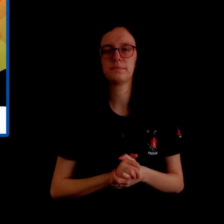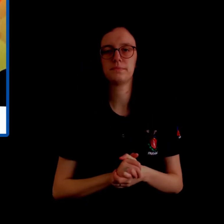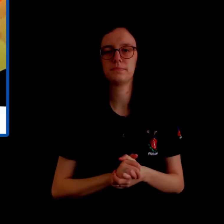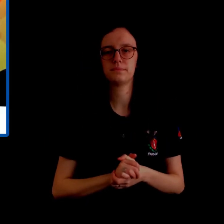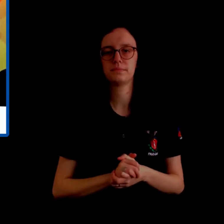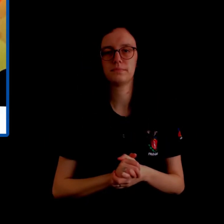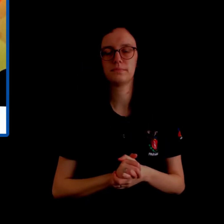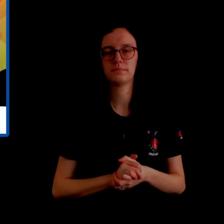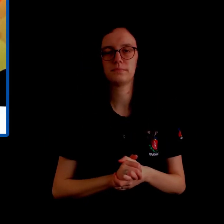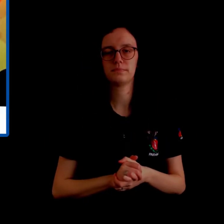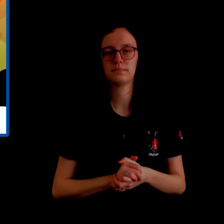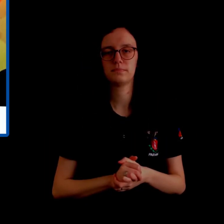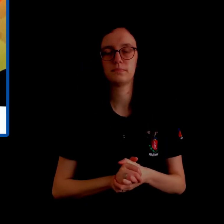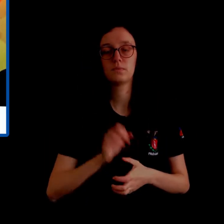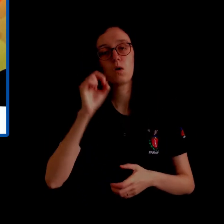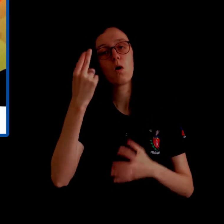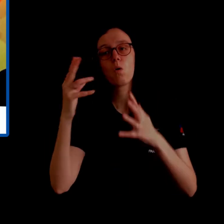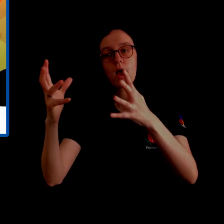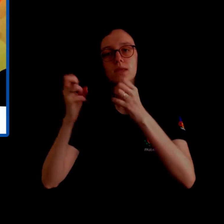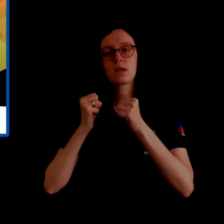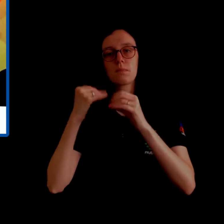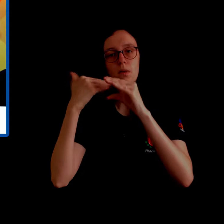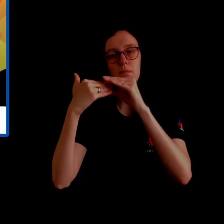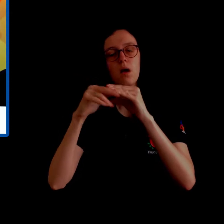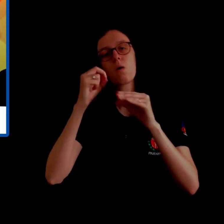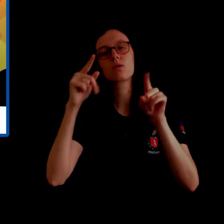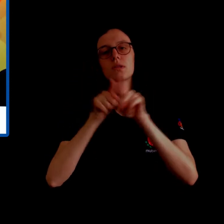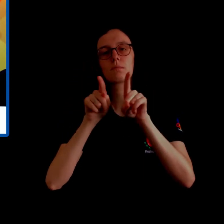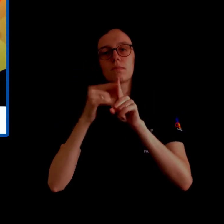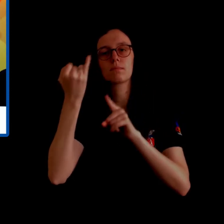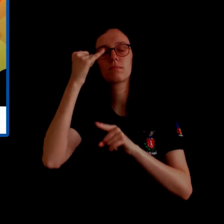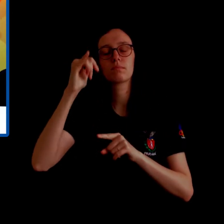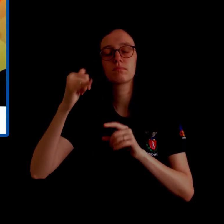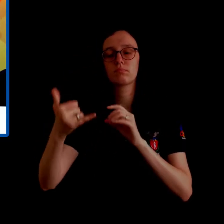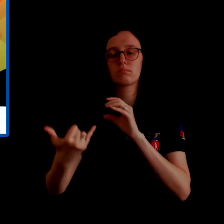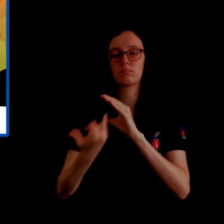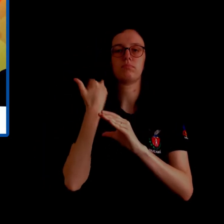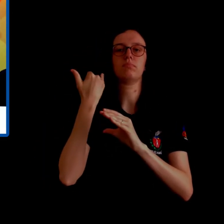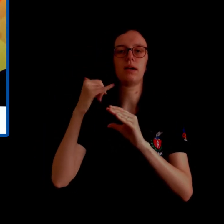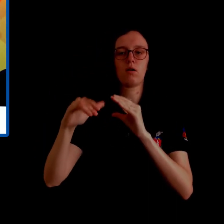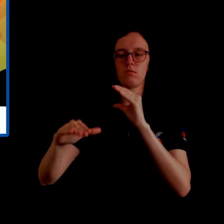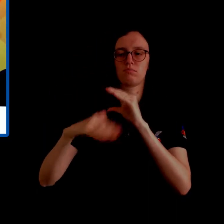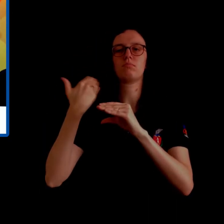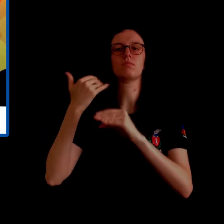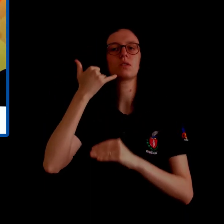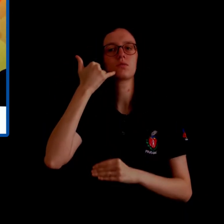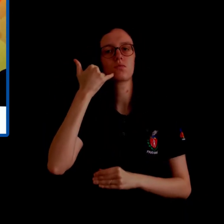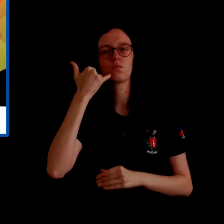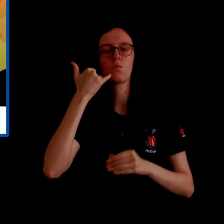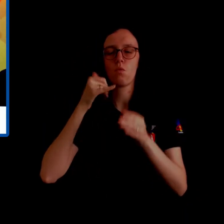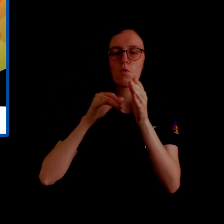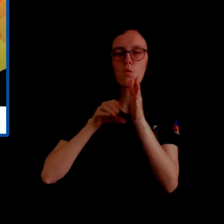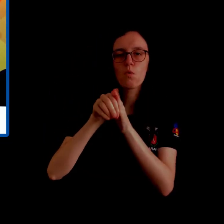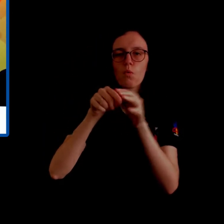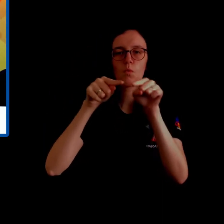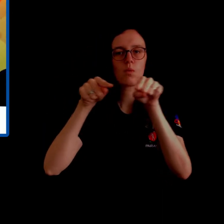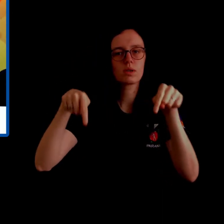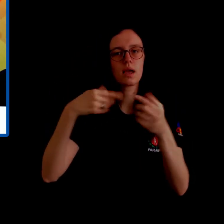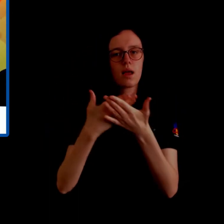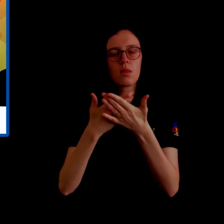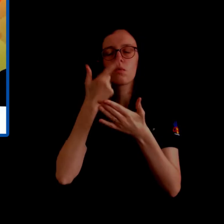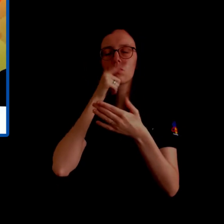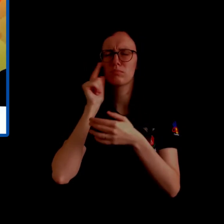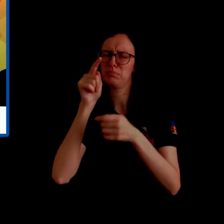ele recebe via e-mail, ou ele recebe um comunicado no celular, no Google Classroom dele, para que ele possa abrir novamente